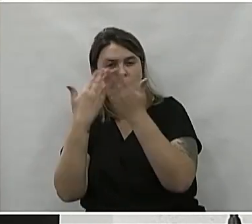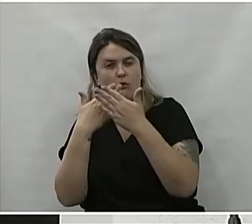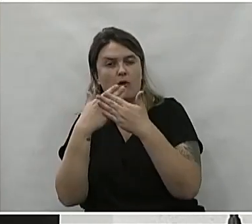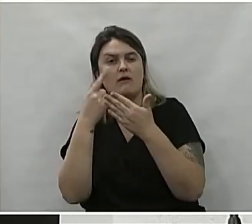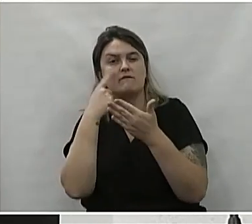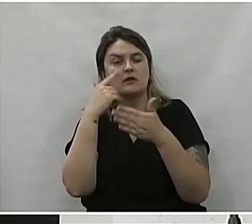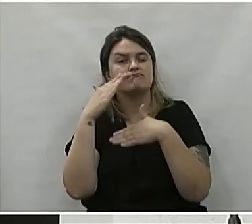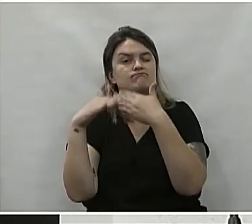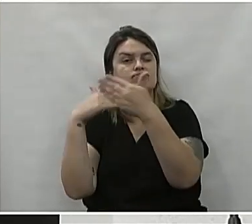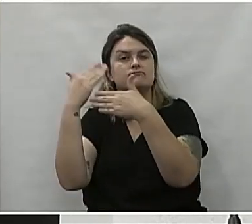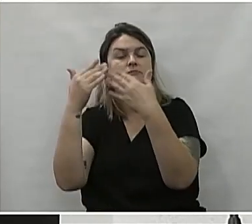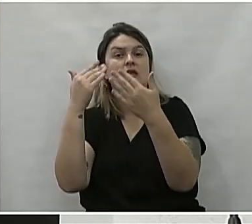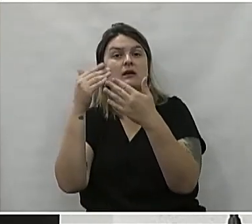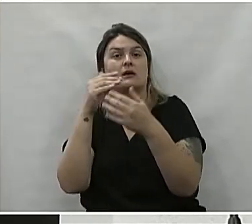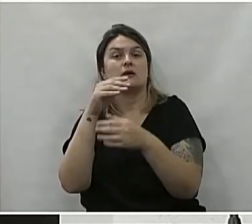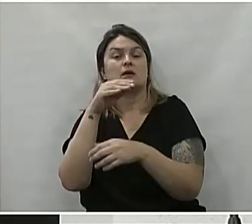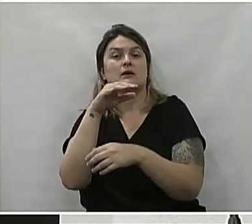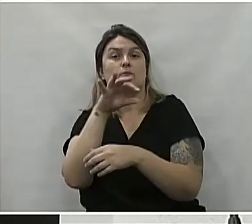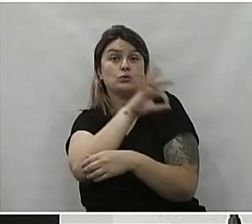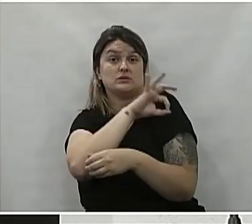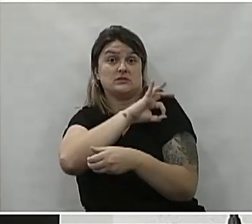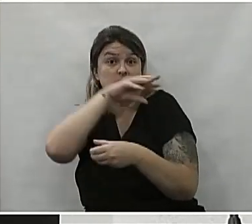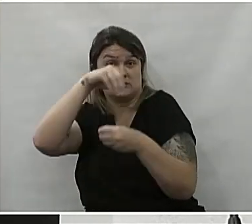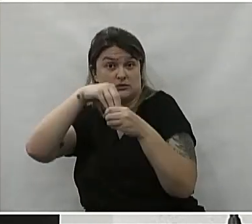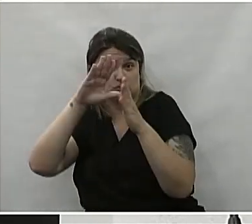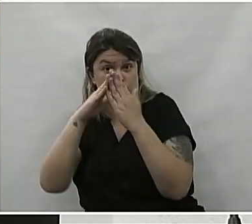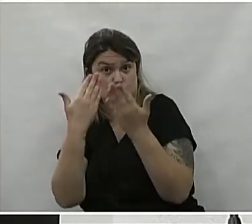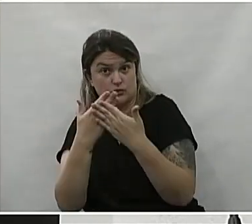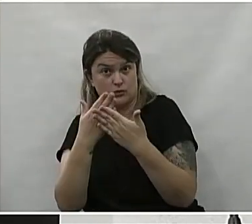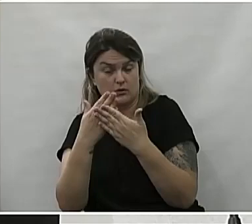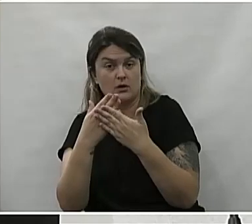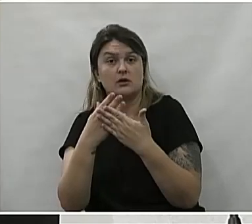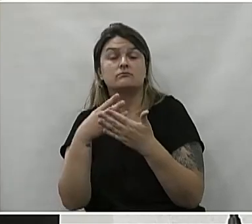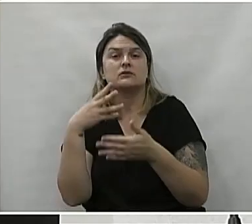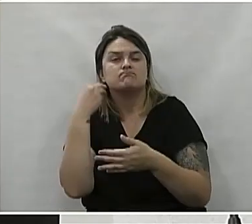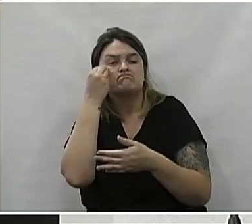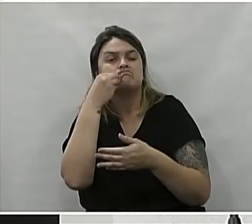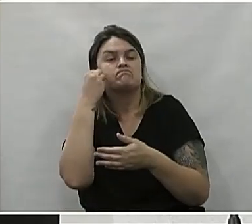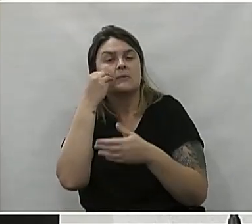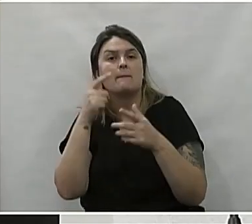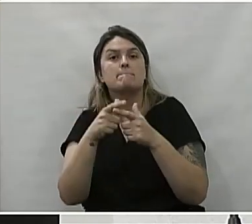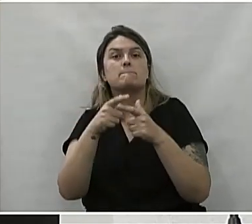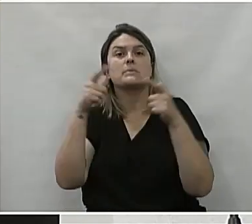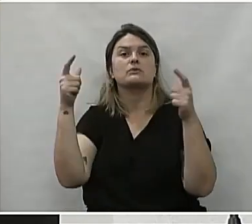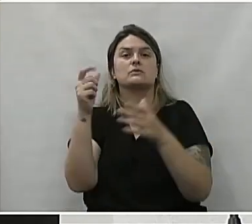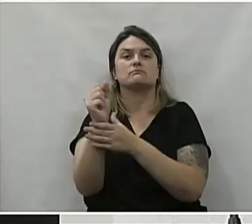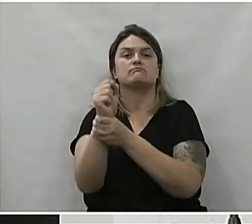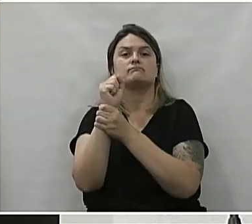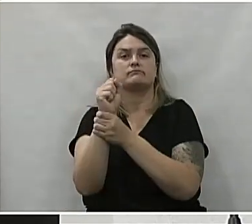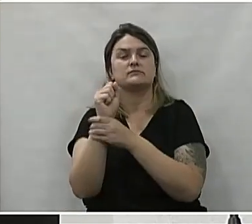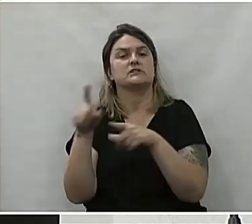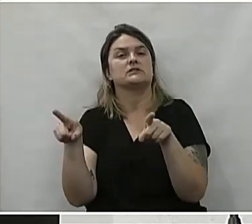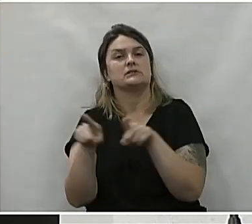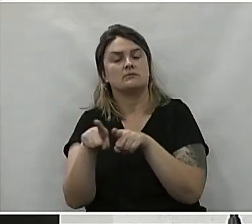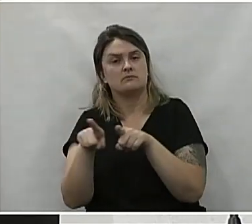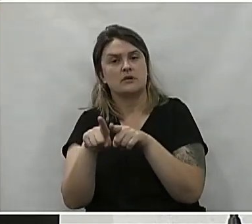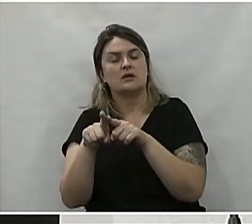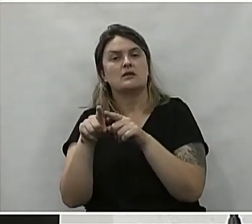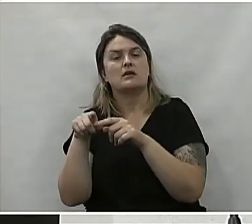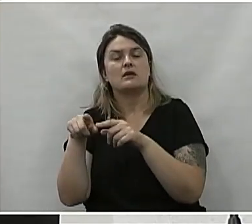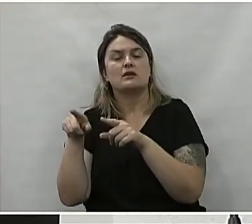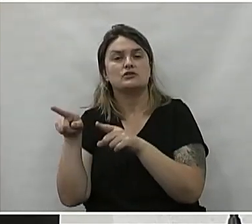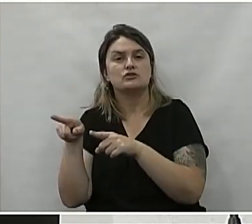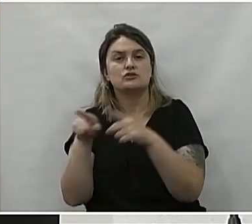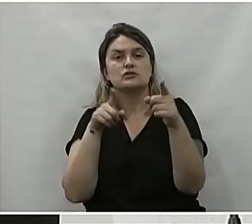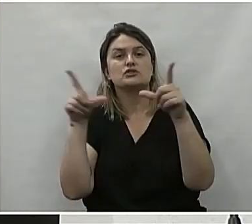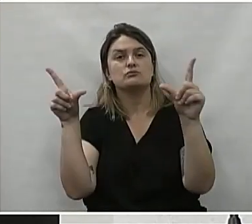etapas De policiamento Escolar Passando as escolas A vivenciar Maior segurança E por consequência A combater A